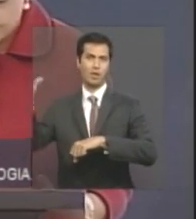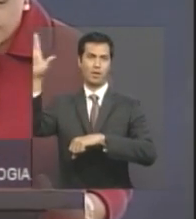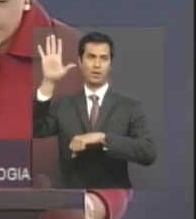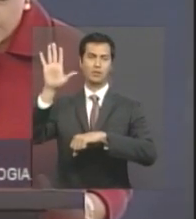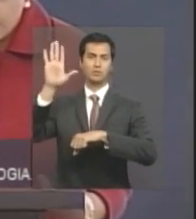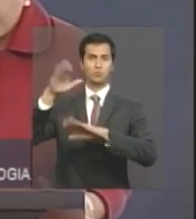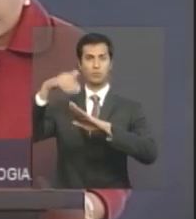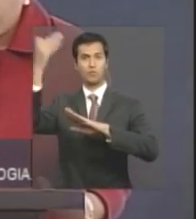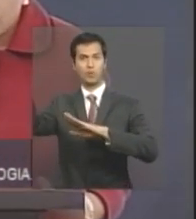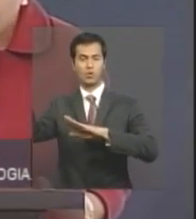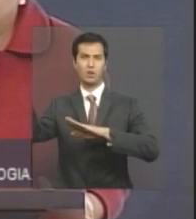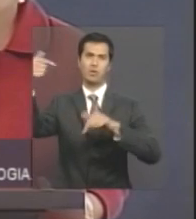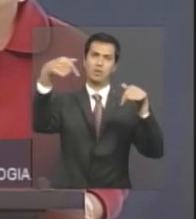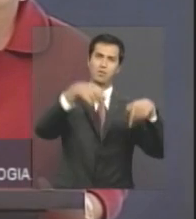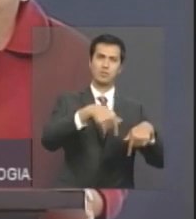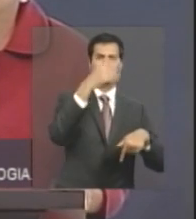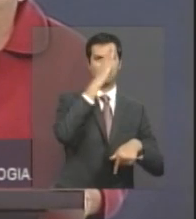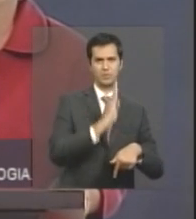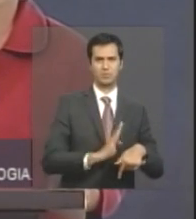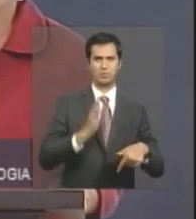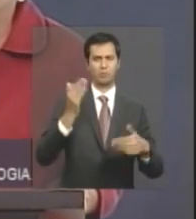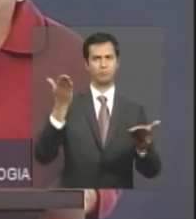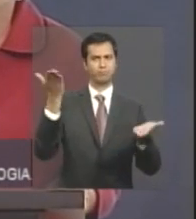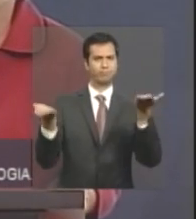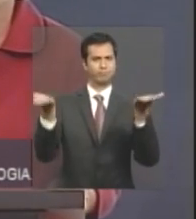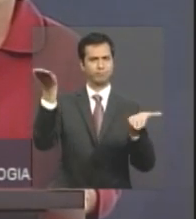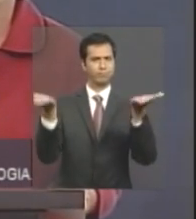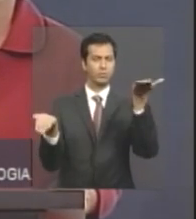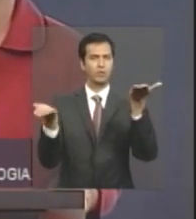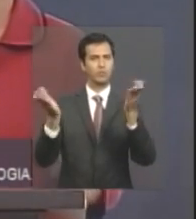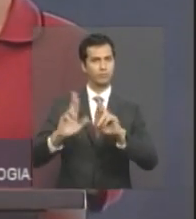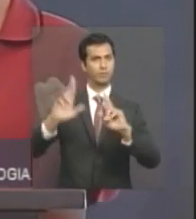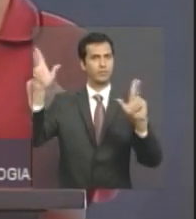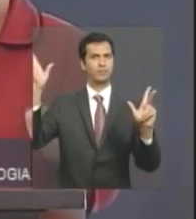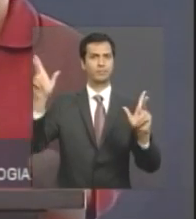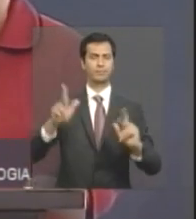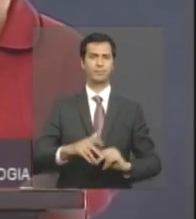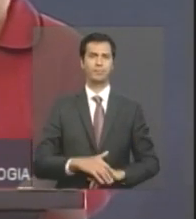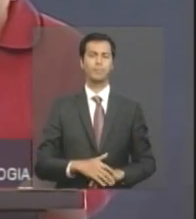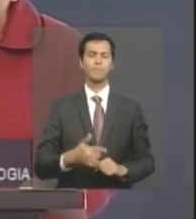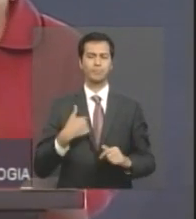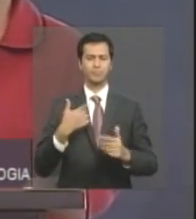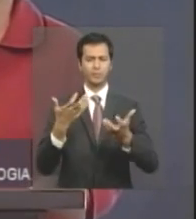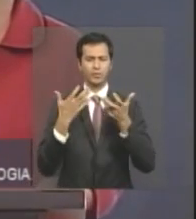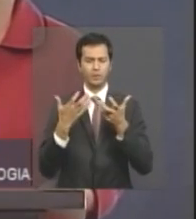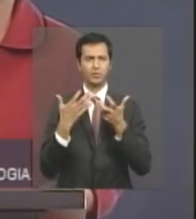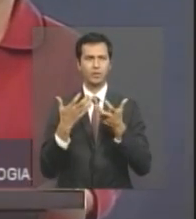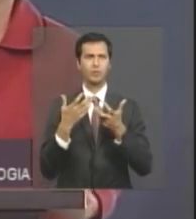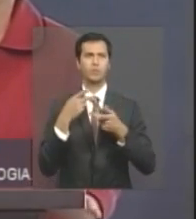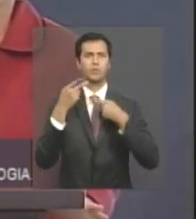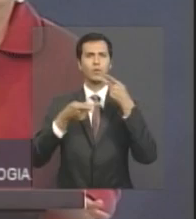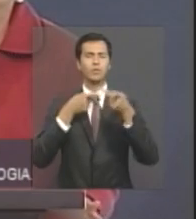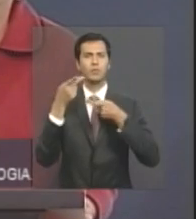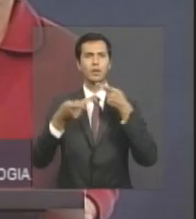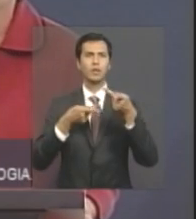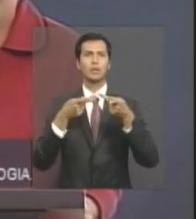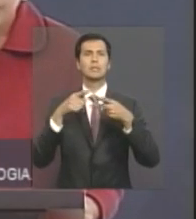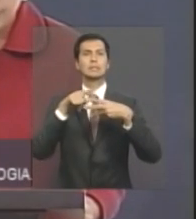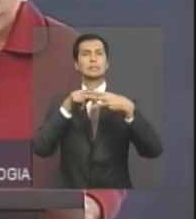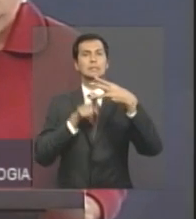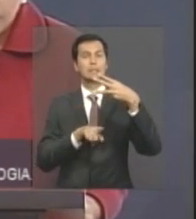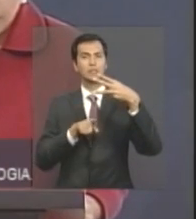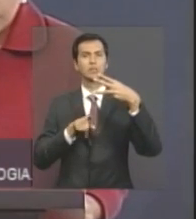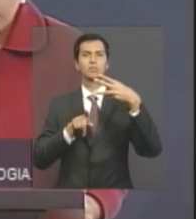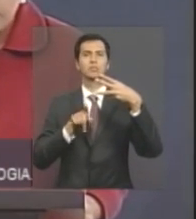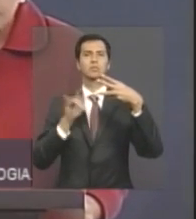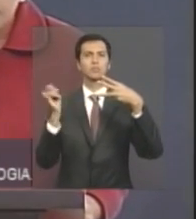Brasil. Eu quero novamente enfatizar 3 aspectos do Ciência Sem